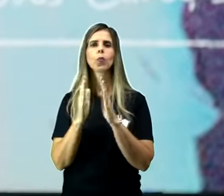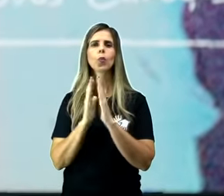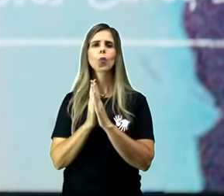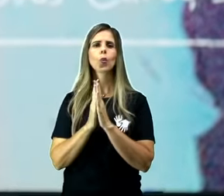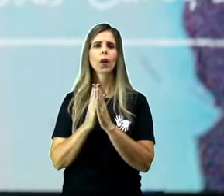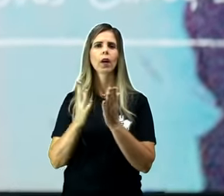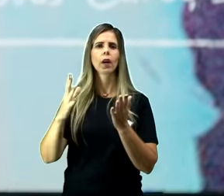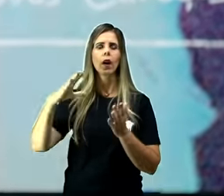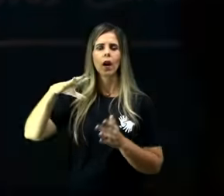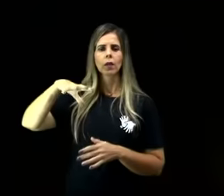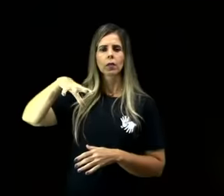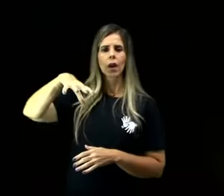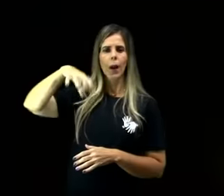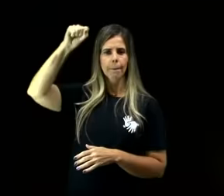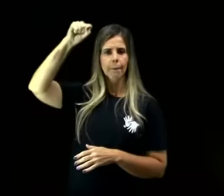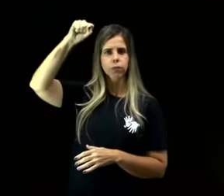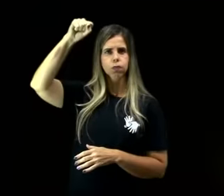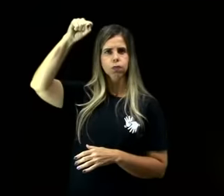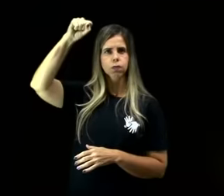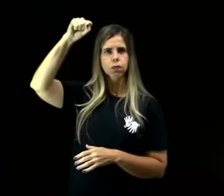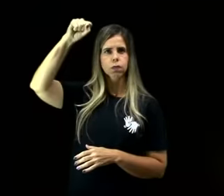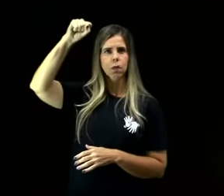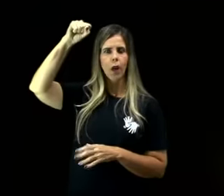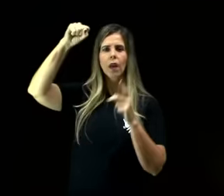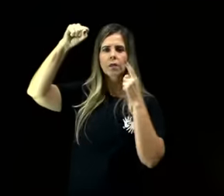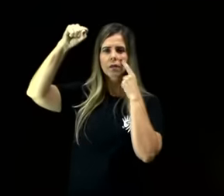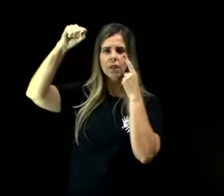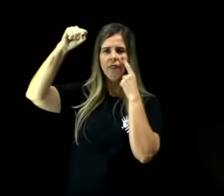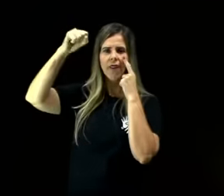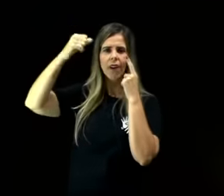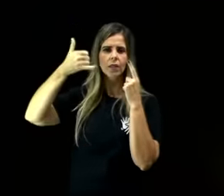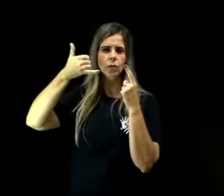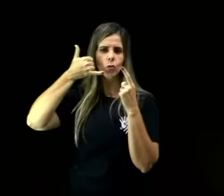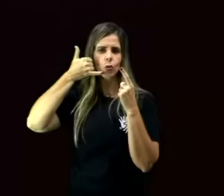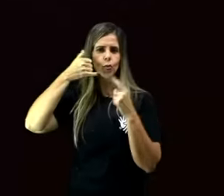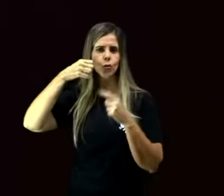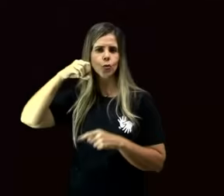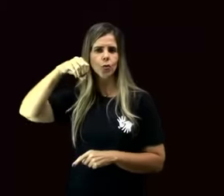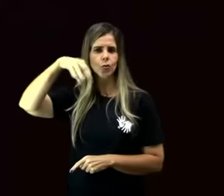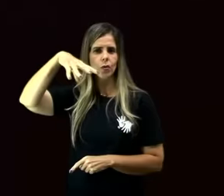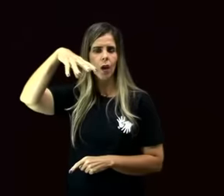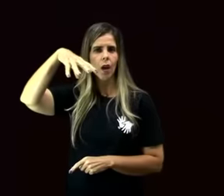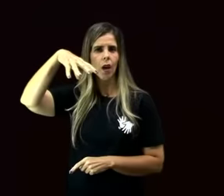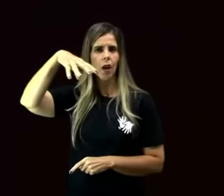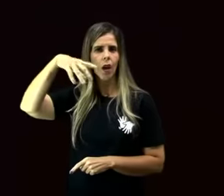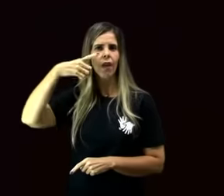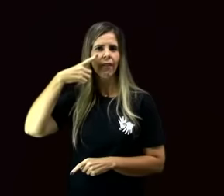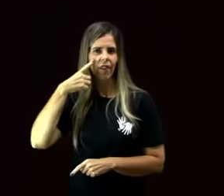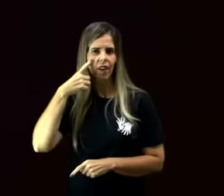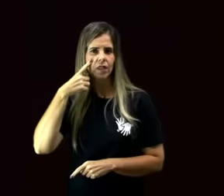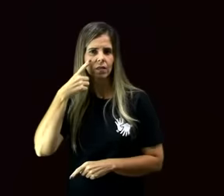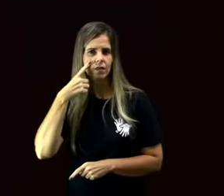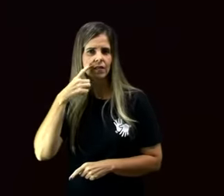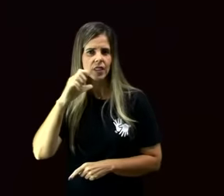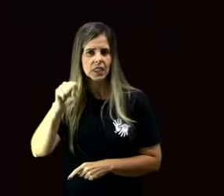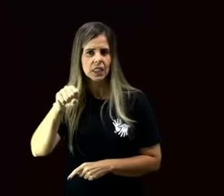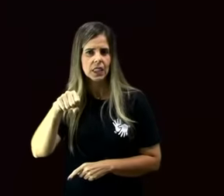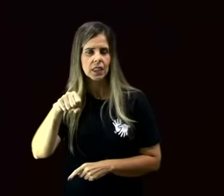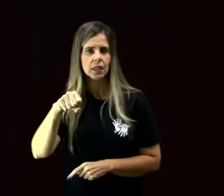Todo mundo está vendo a luz do meu celular, é ou não é? Está todo mundo vendo a luz do meu celular? Sim ou não? Quer ver? Acende mais uma